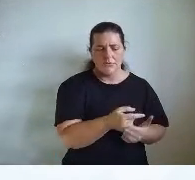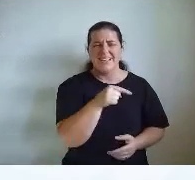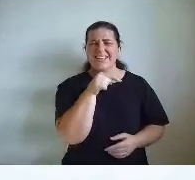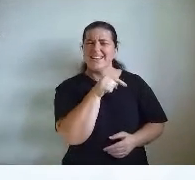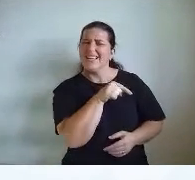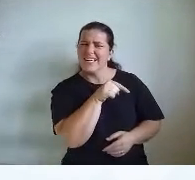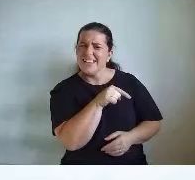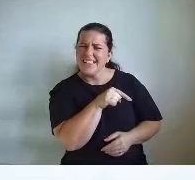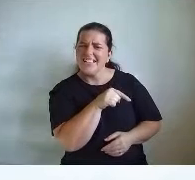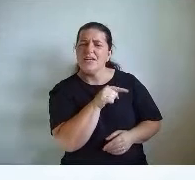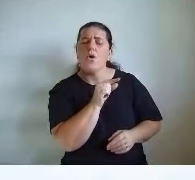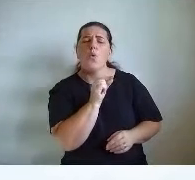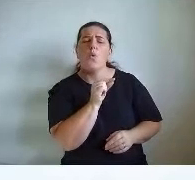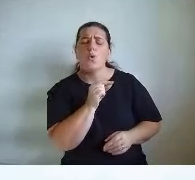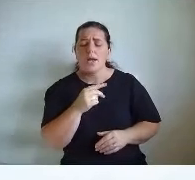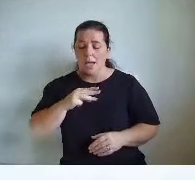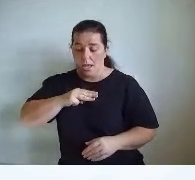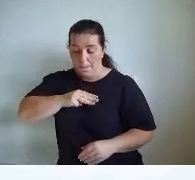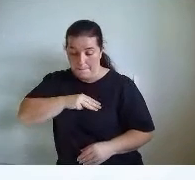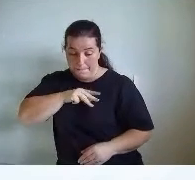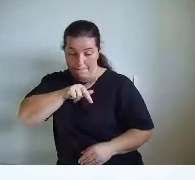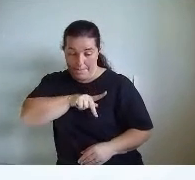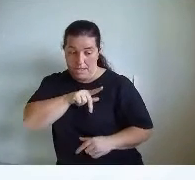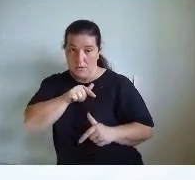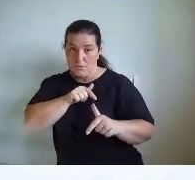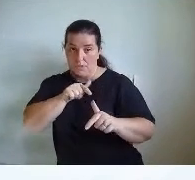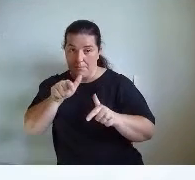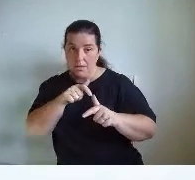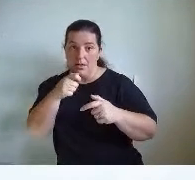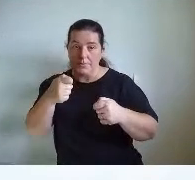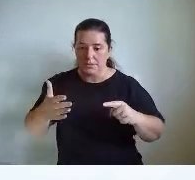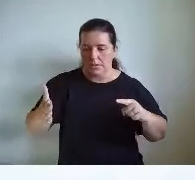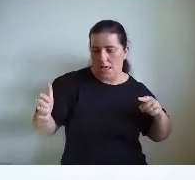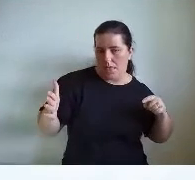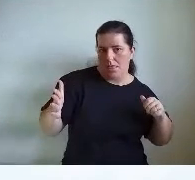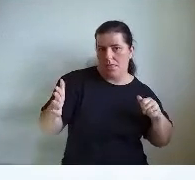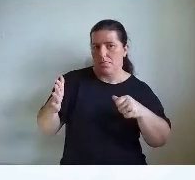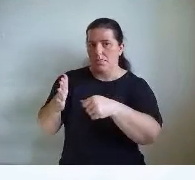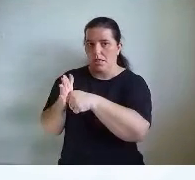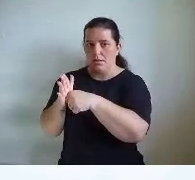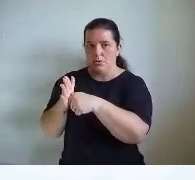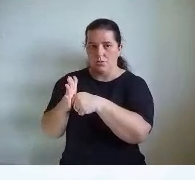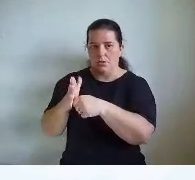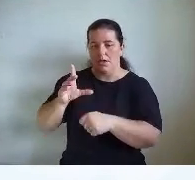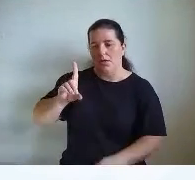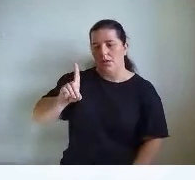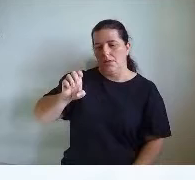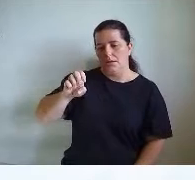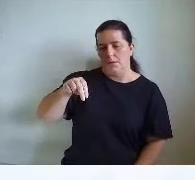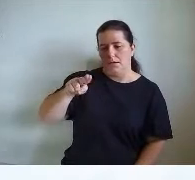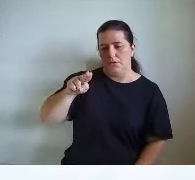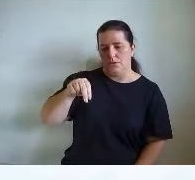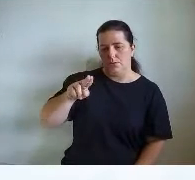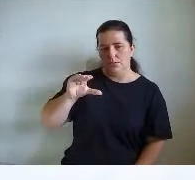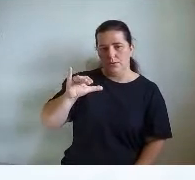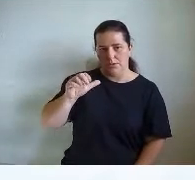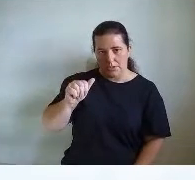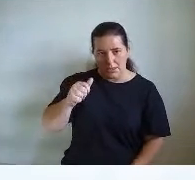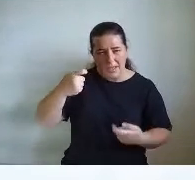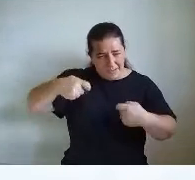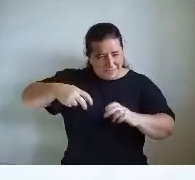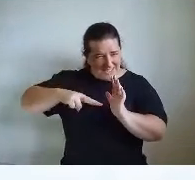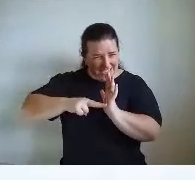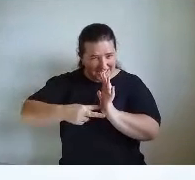que o Ministério Público do Trabalho possa agir, é preciso uma denúncia. E essa denúncia precisa ser feita pelo sindicato, é uma